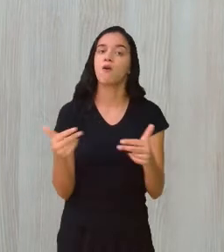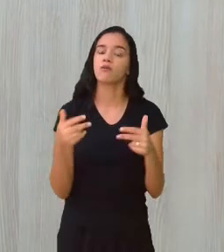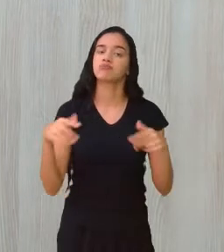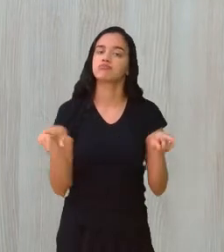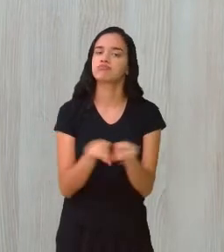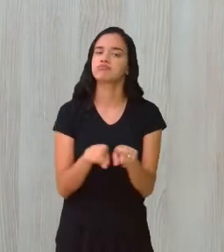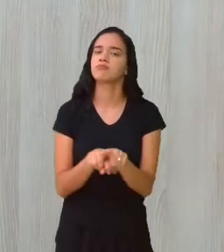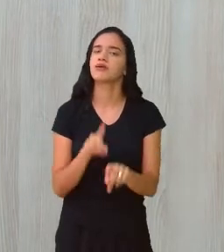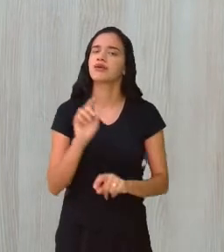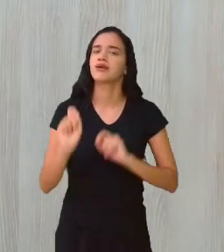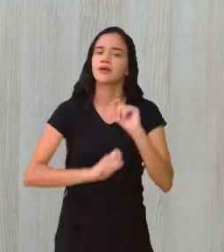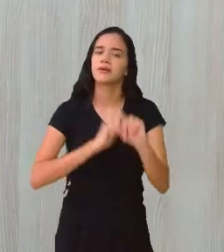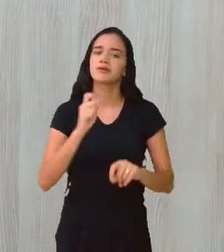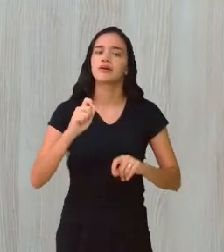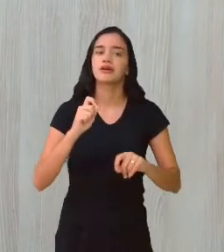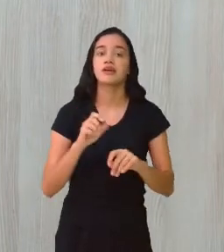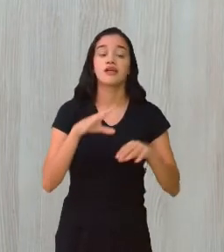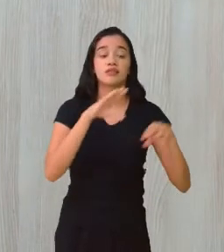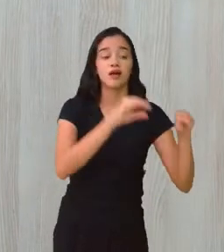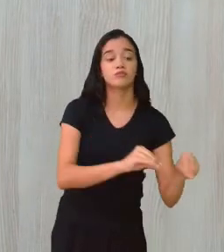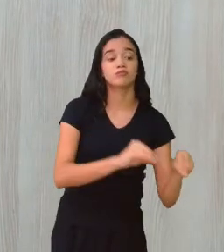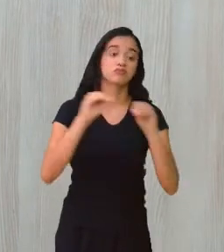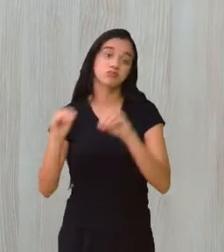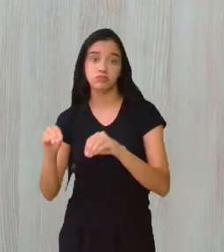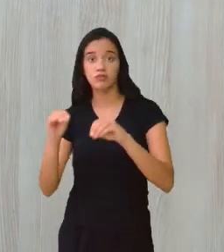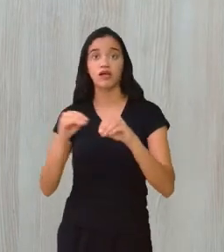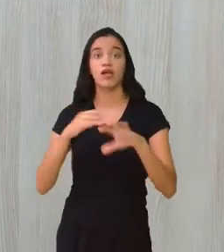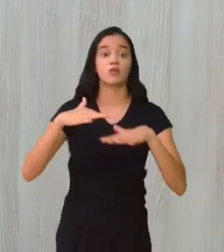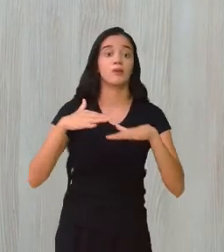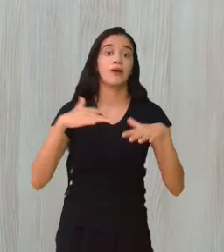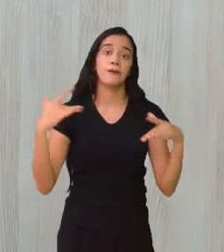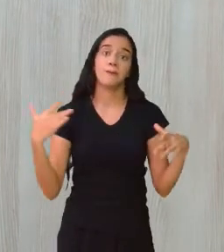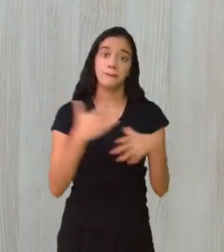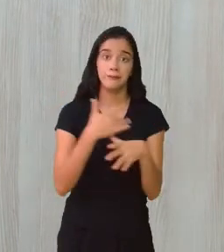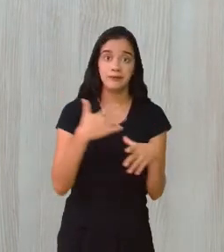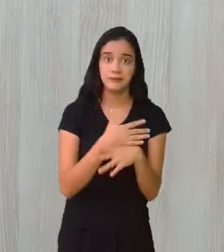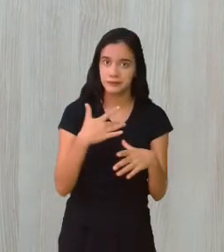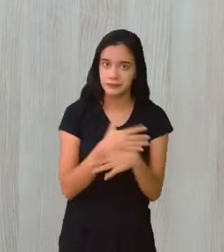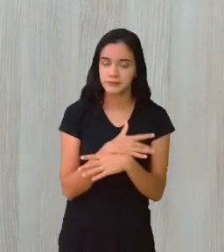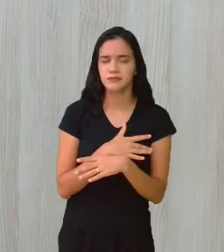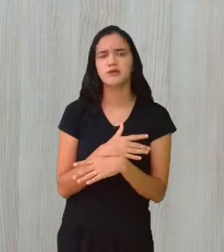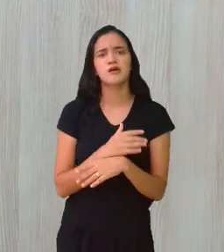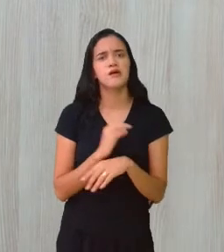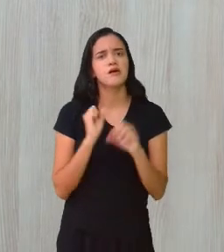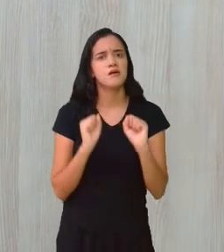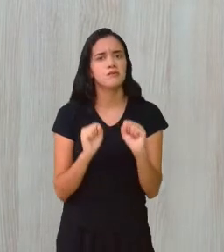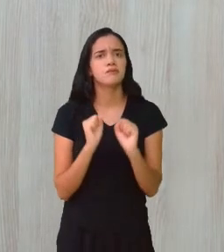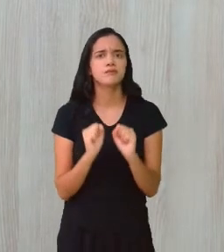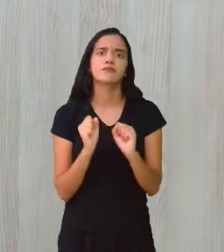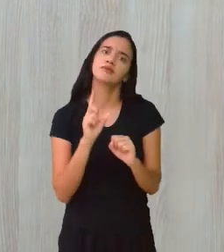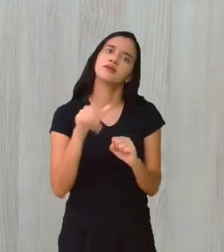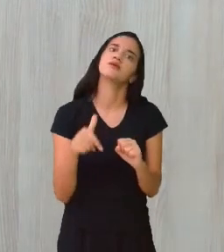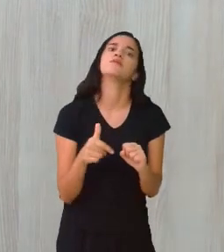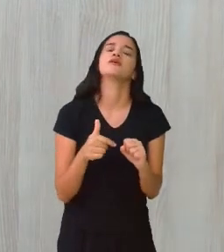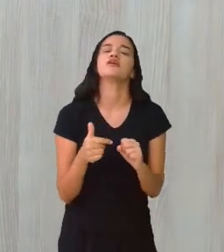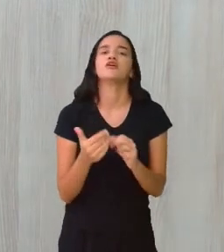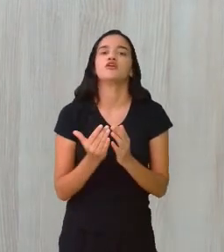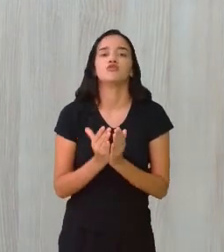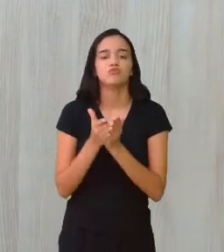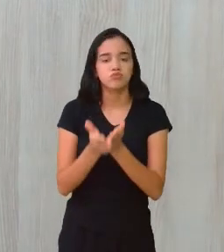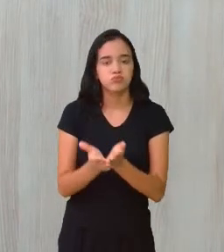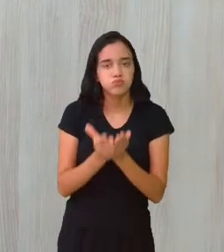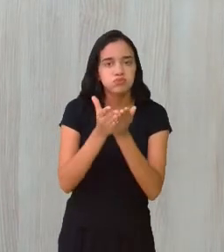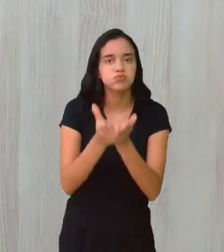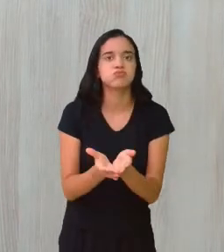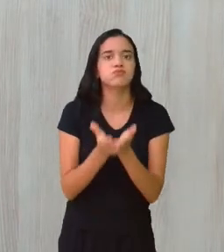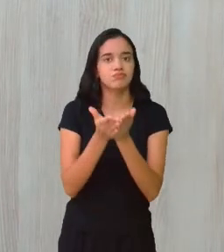é a questão da mobilidade, inclusive urbana, porque esses rios também poderiam servir como transportes ali fluviais